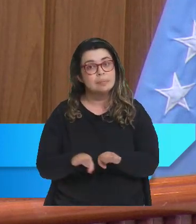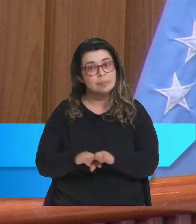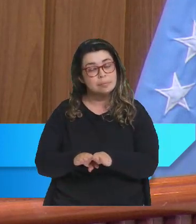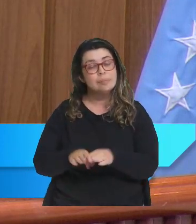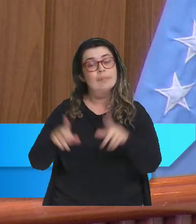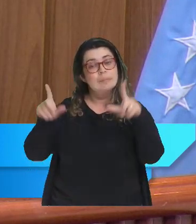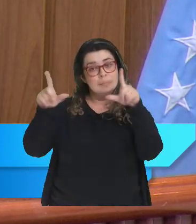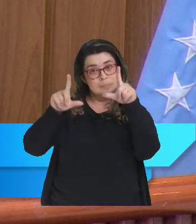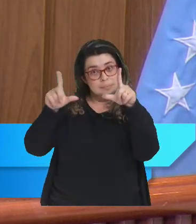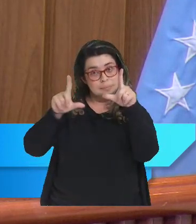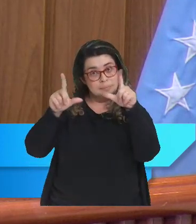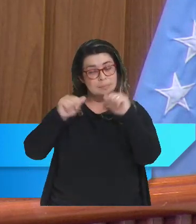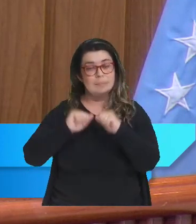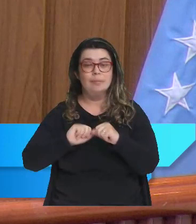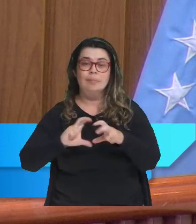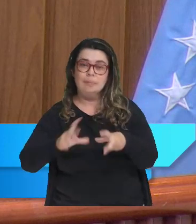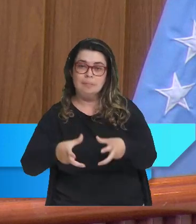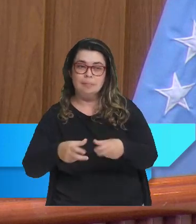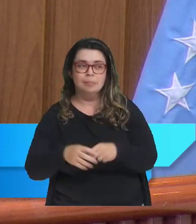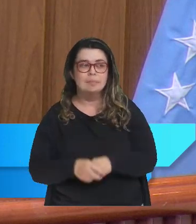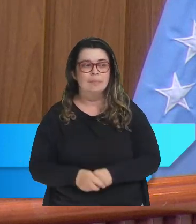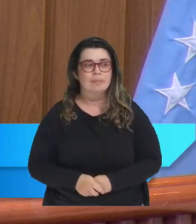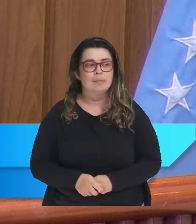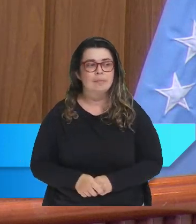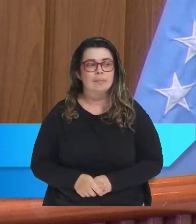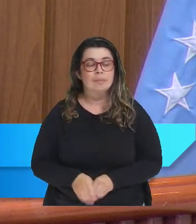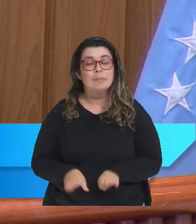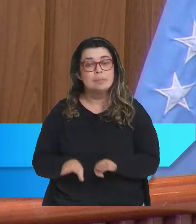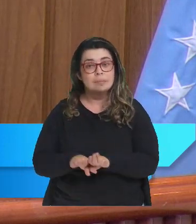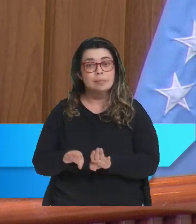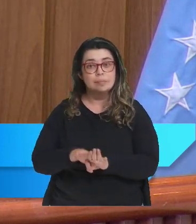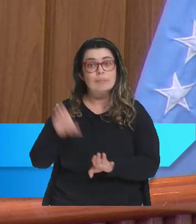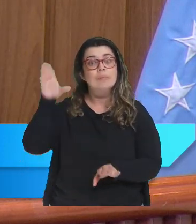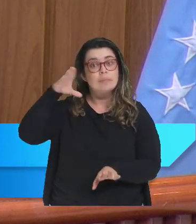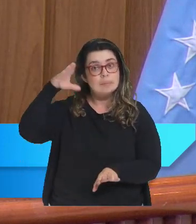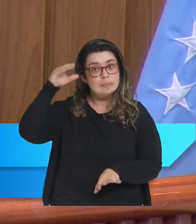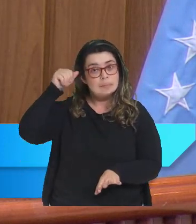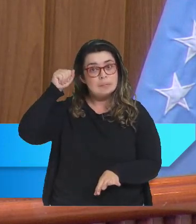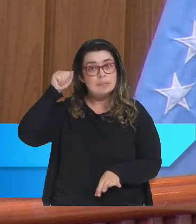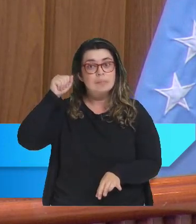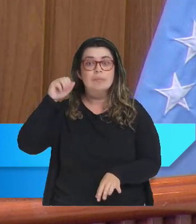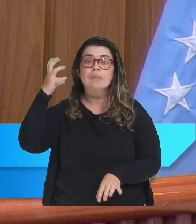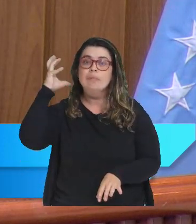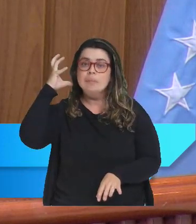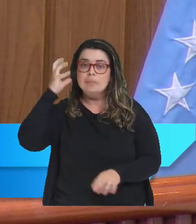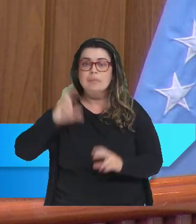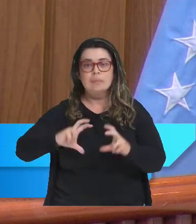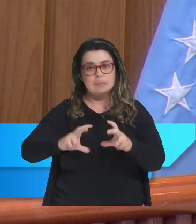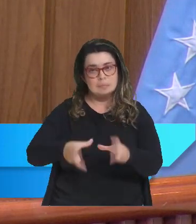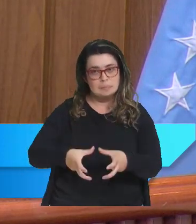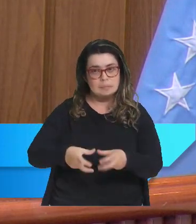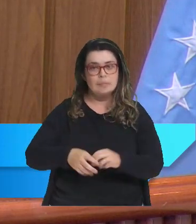TV Câmara, também aqueles que nos ouvem através da Rádio Câmara